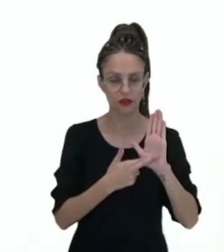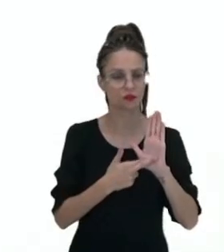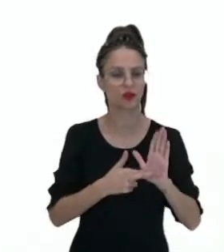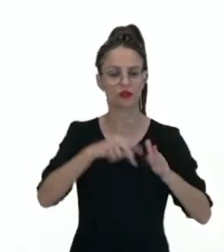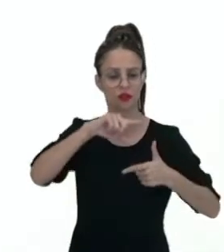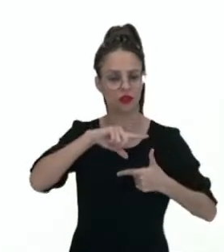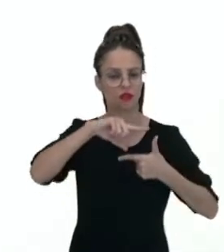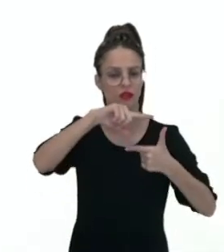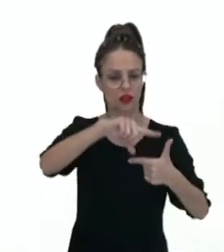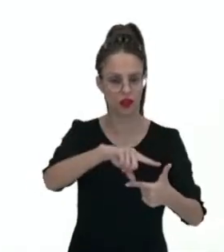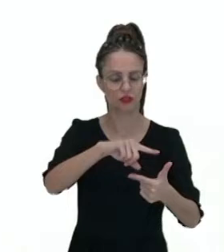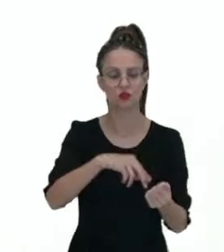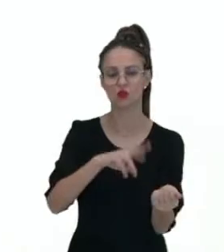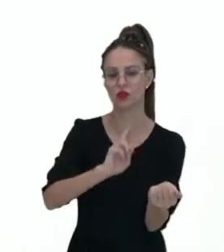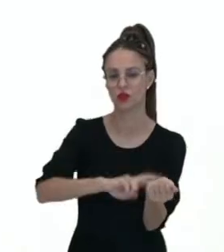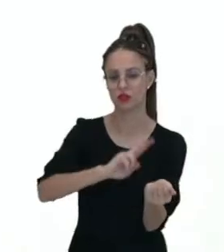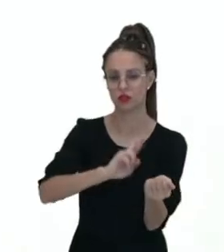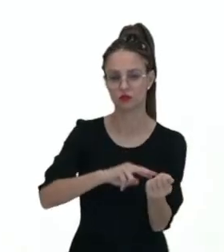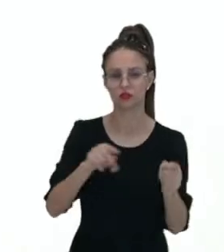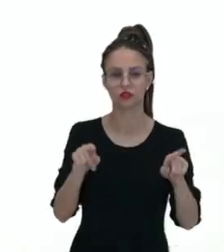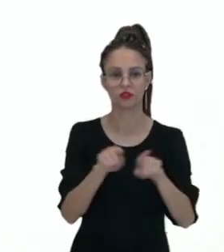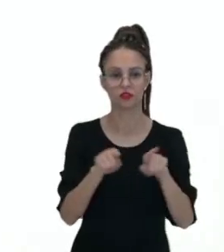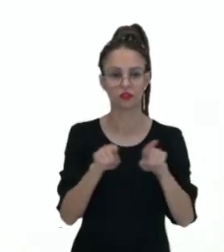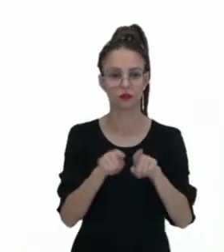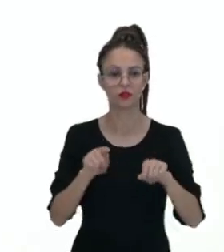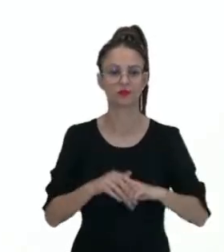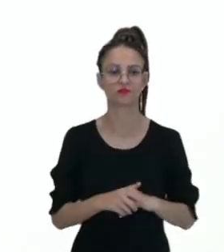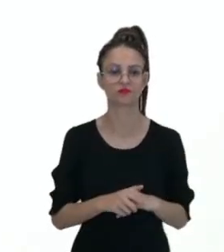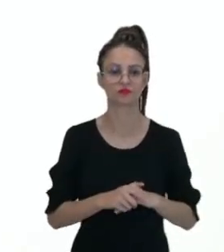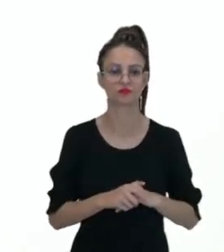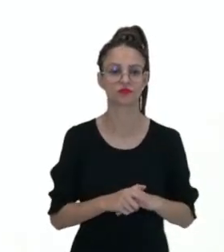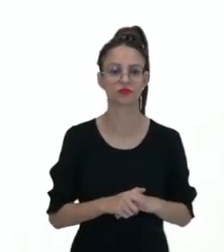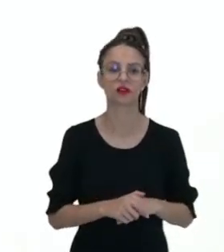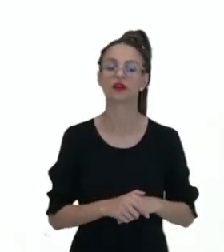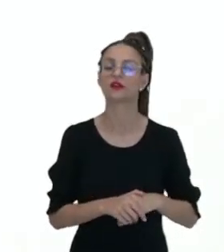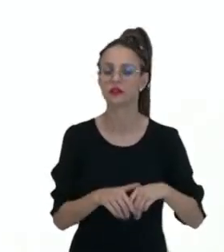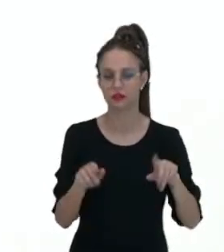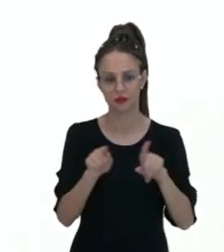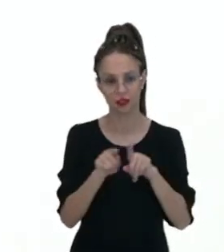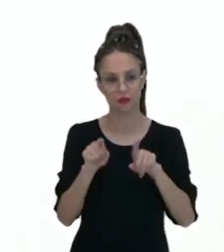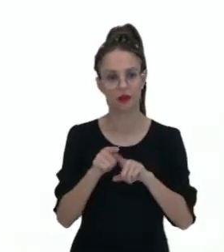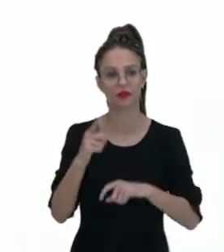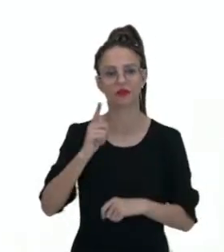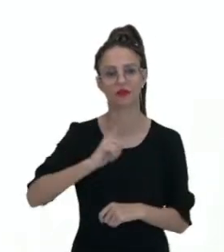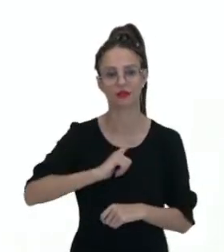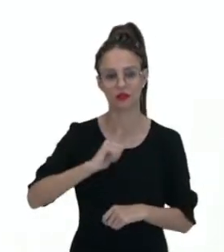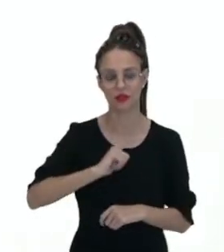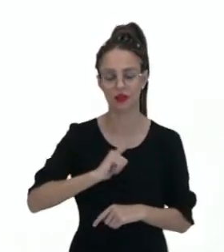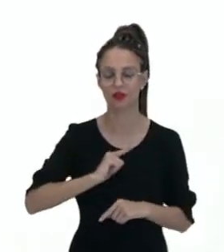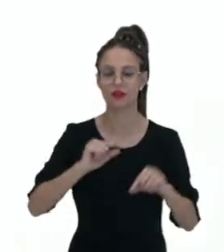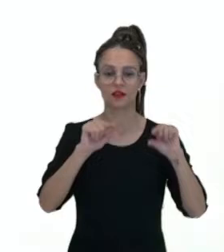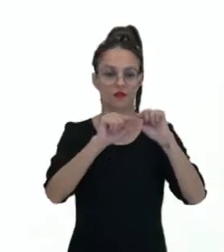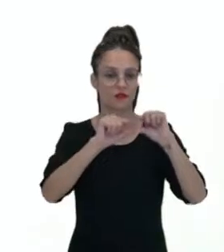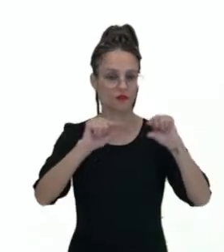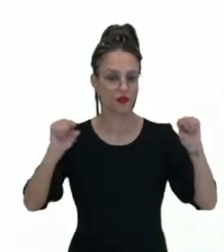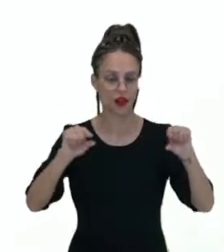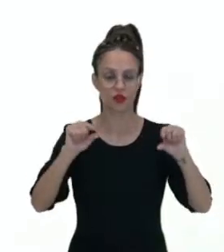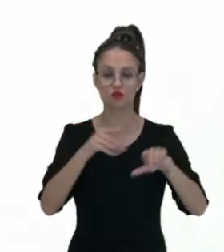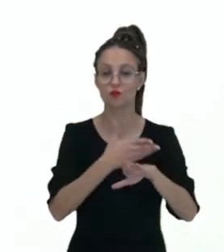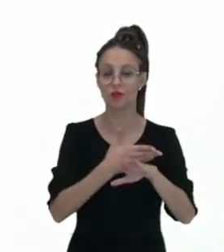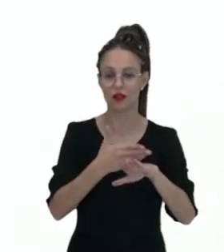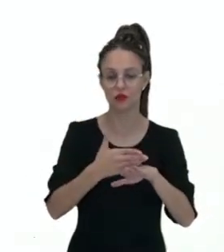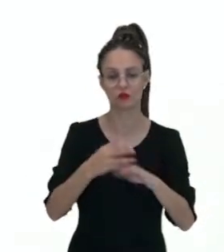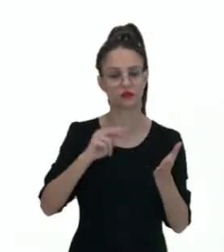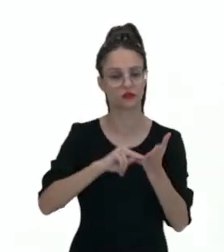clássica. E o ritmo, né, com rimas em intervalos iguais. Também posso notar o verso branco, quando não possui